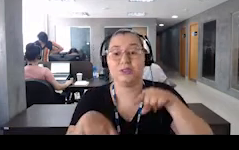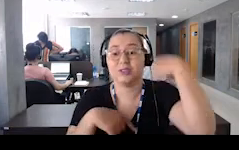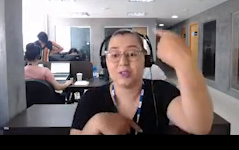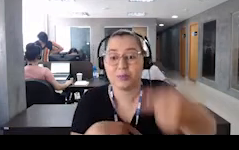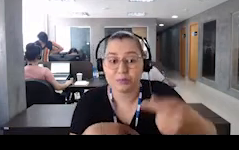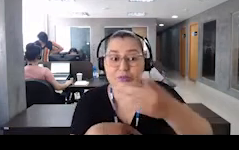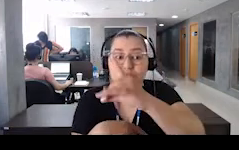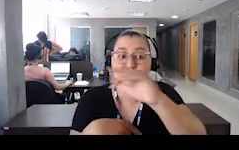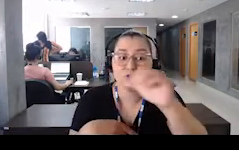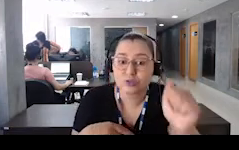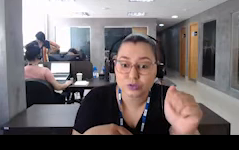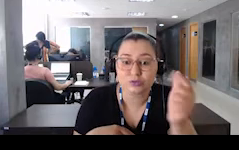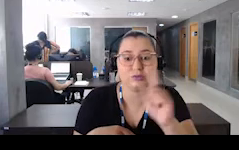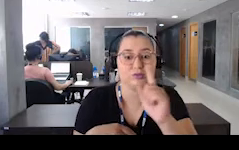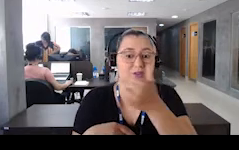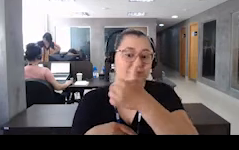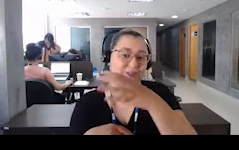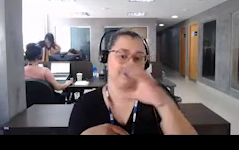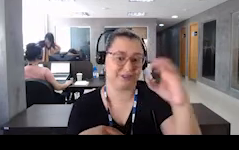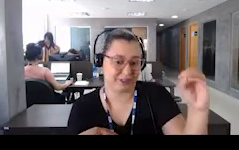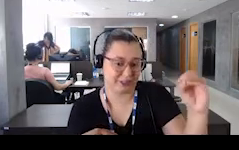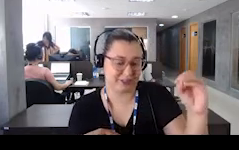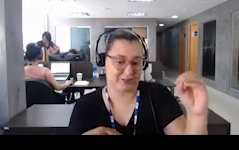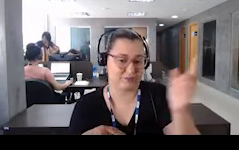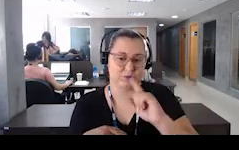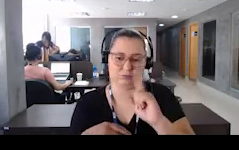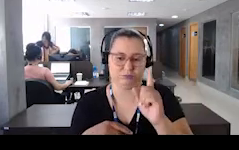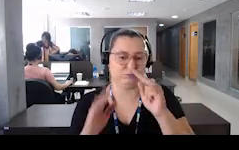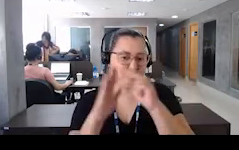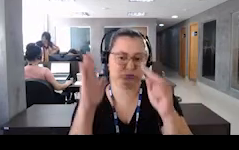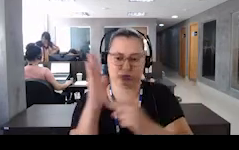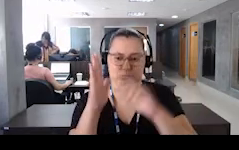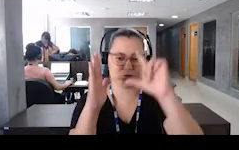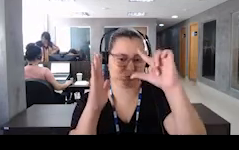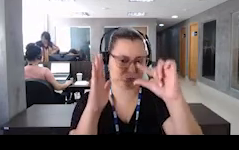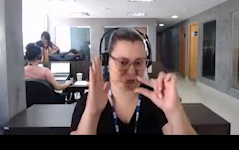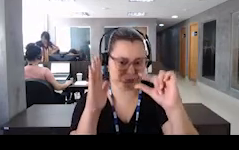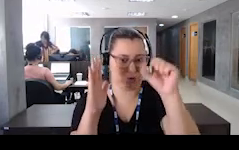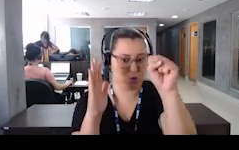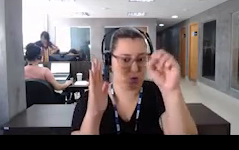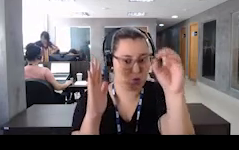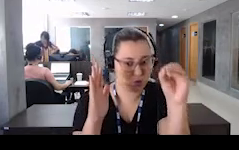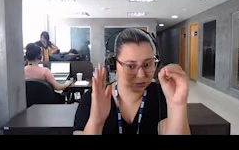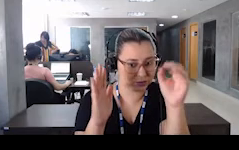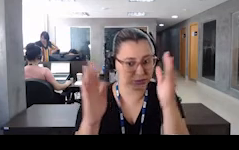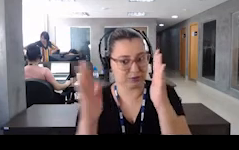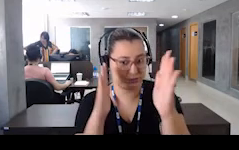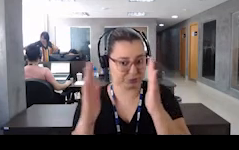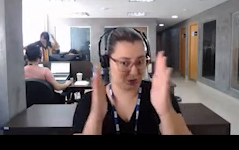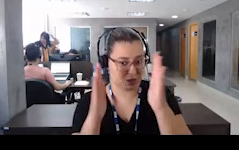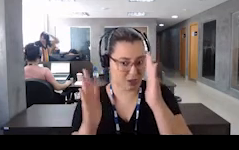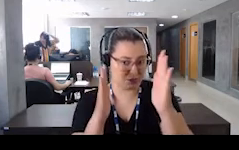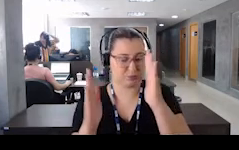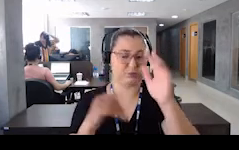desse prazo aqui, ó, não vai valer mais 100 pontos, aí entra no valor de 80 pontos, certo? Então fiquem atentos aí com os prazos